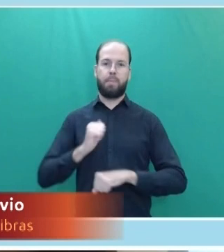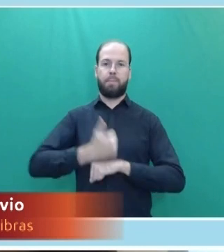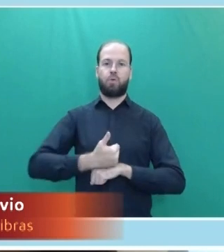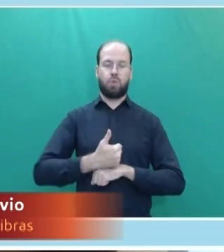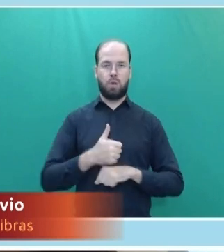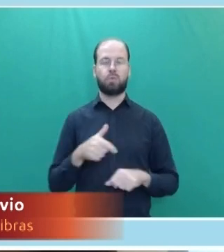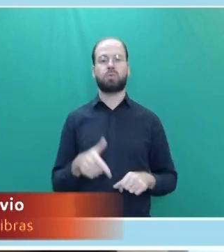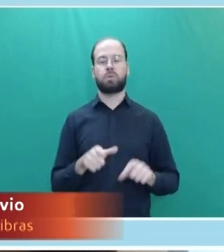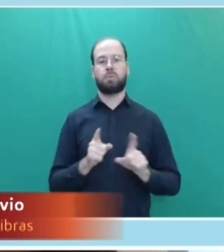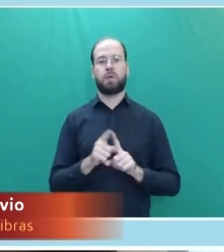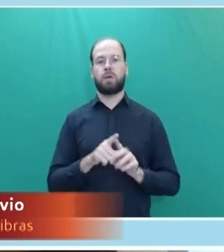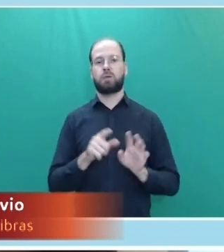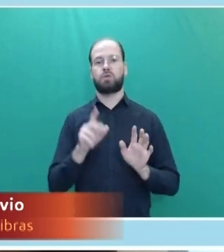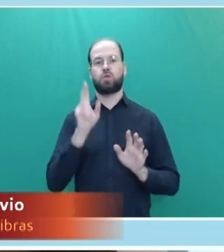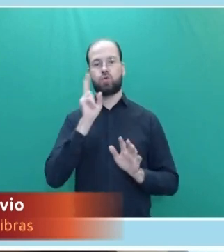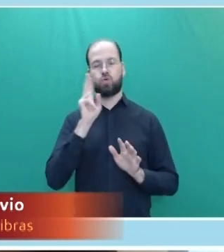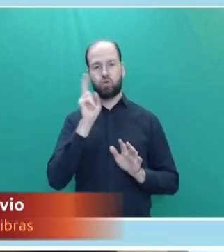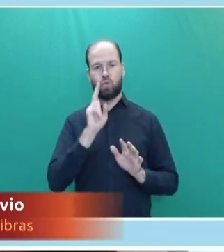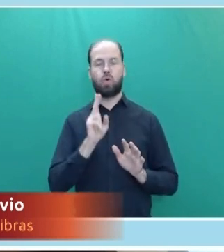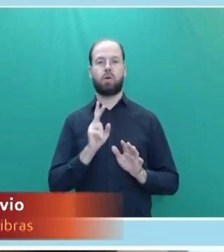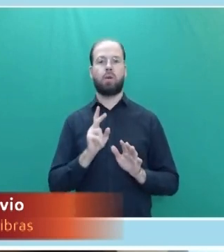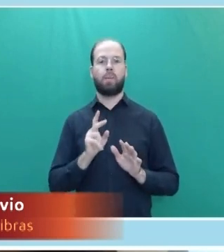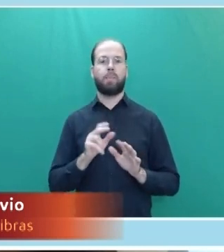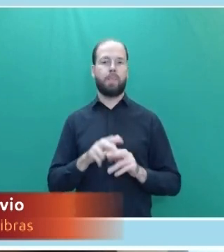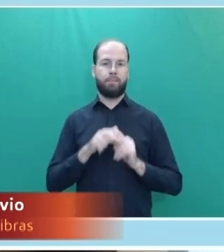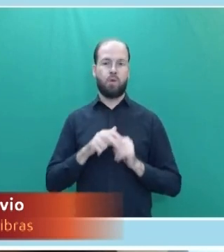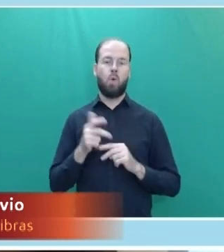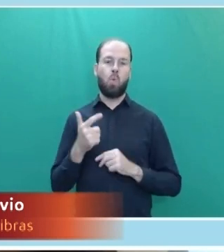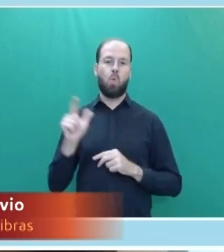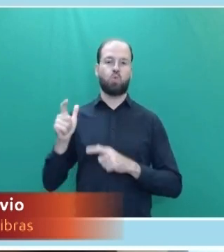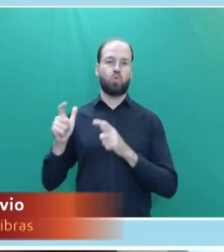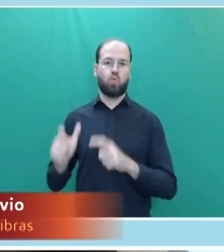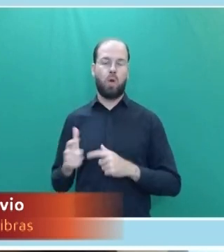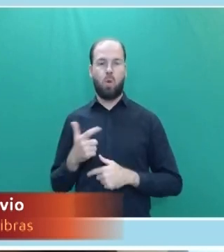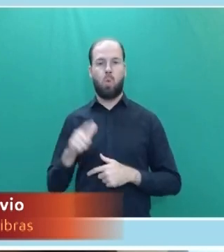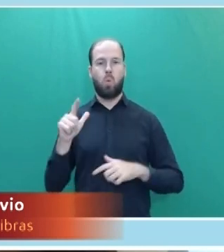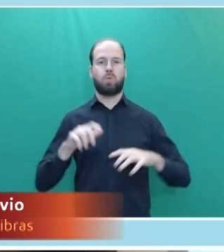histórias escritas a partir de um outro lugar, de um outro espaço.